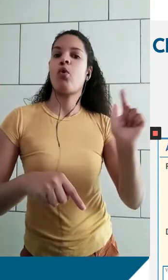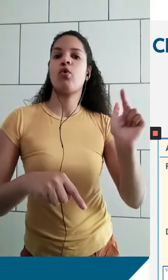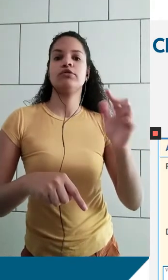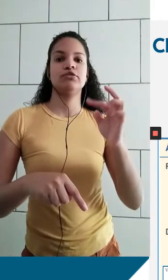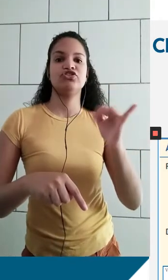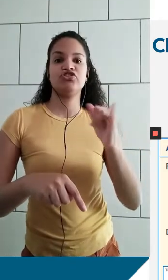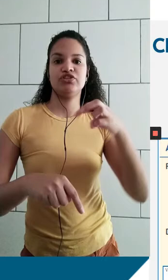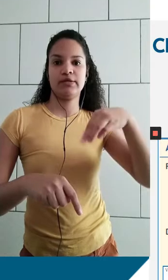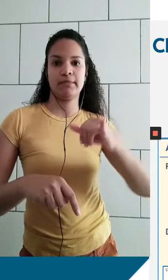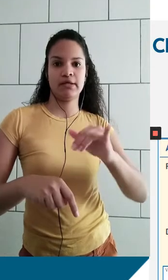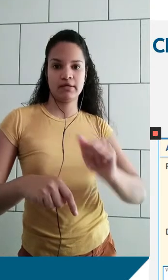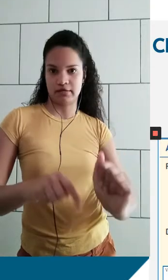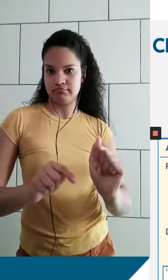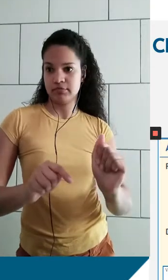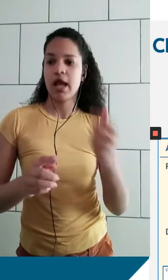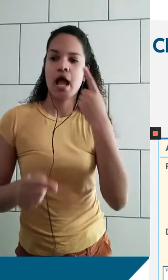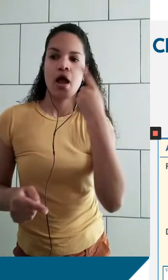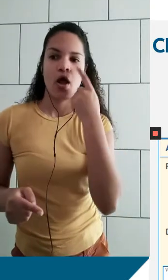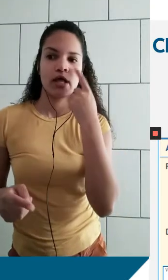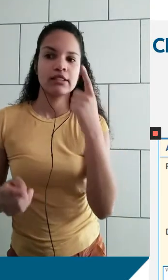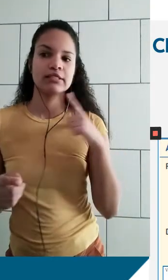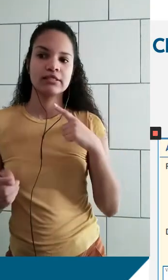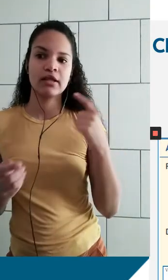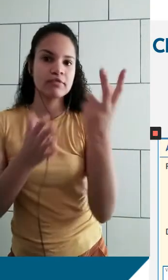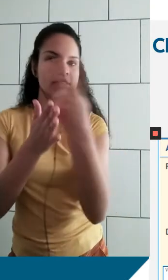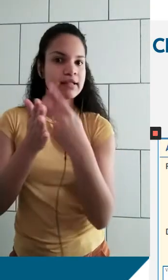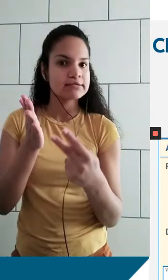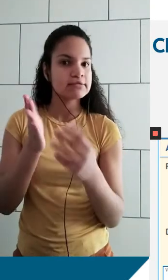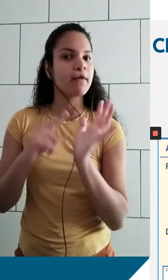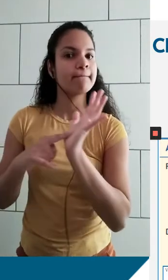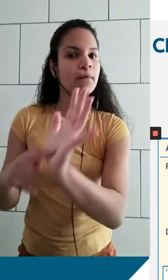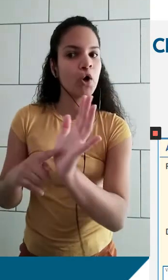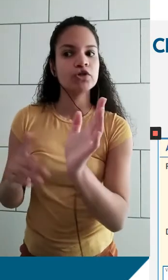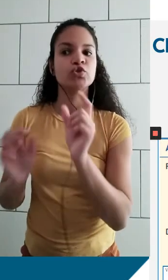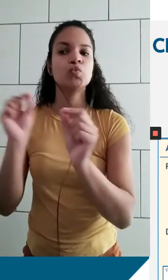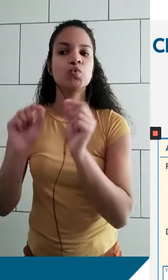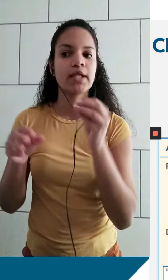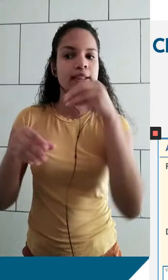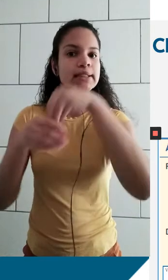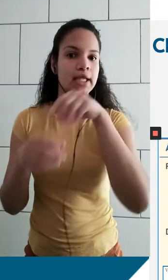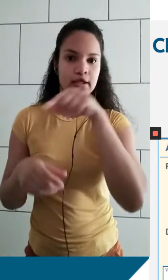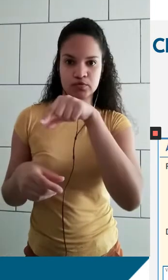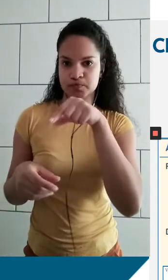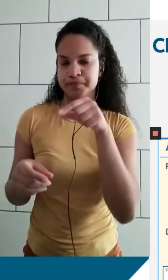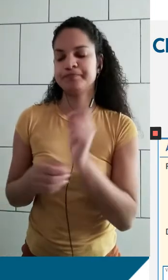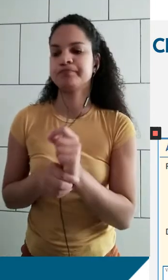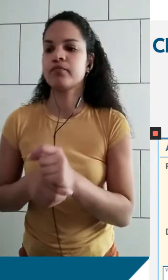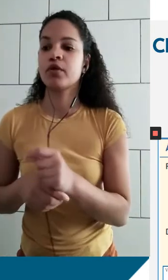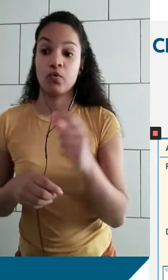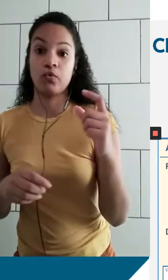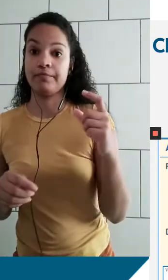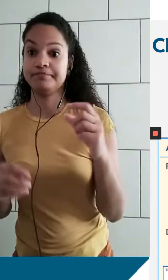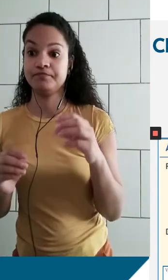mais ilustrativo dessa comparação e dessas estruturas que formam os nucleotídeos.